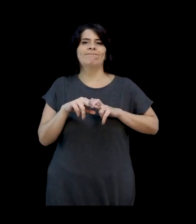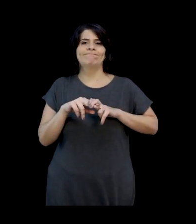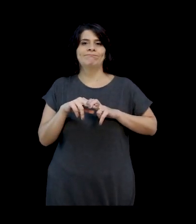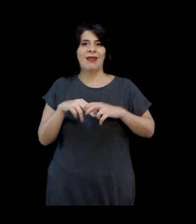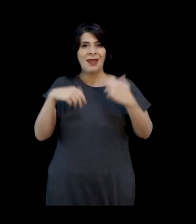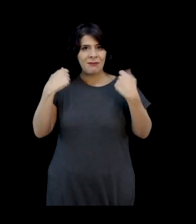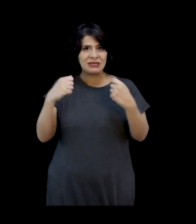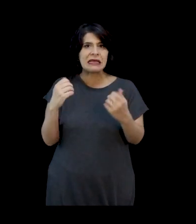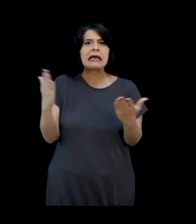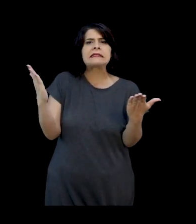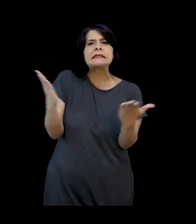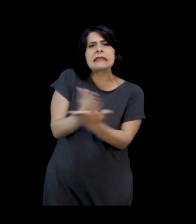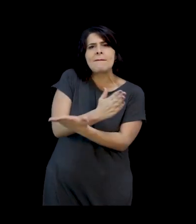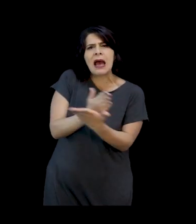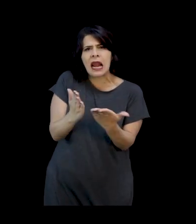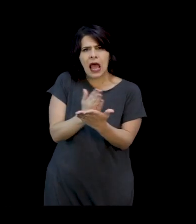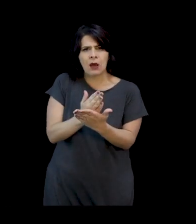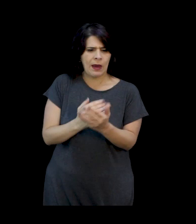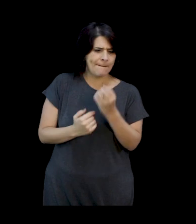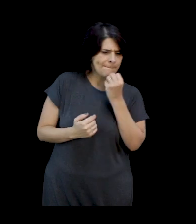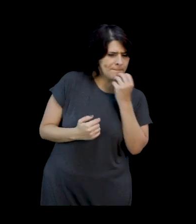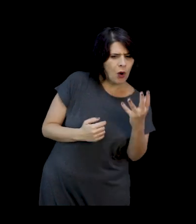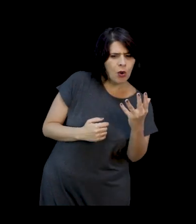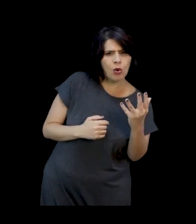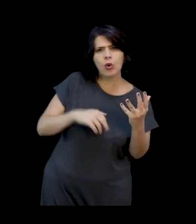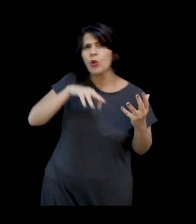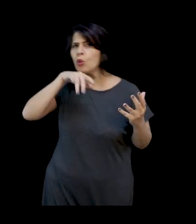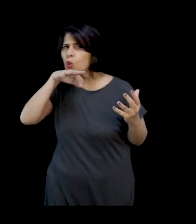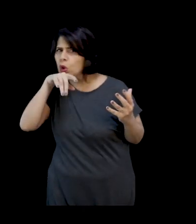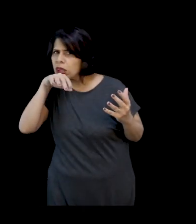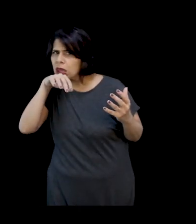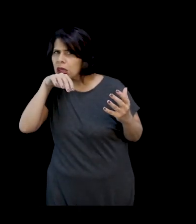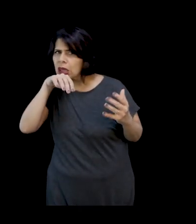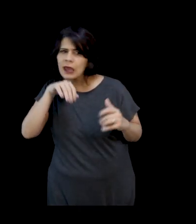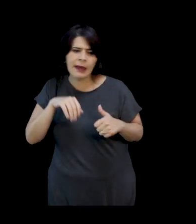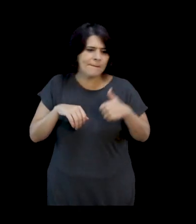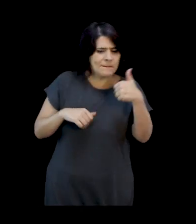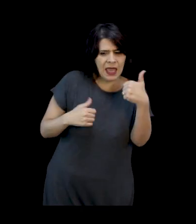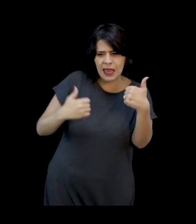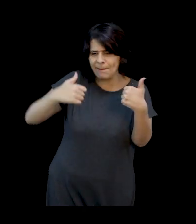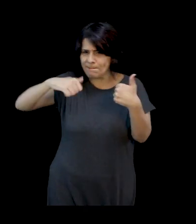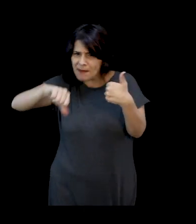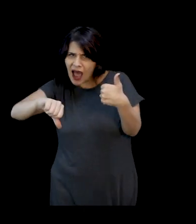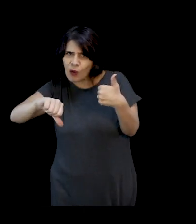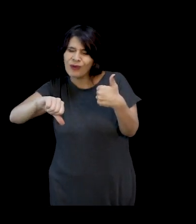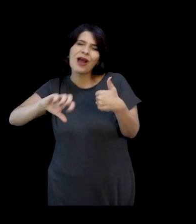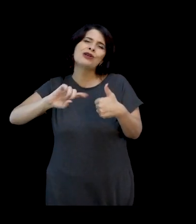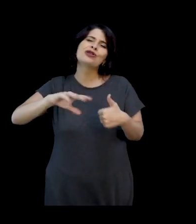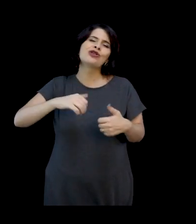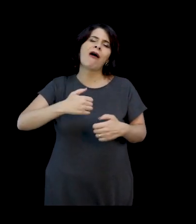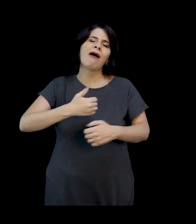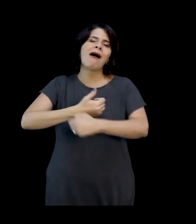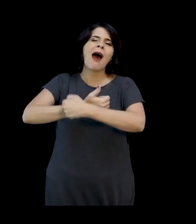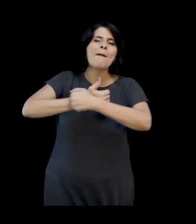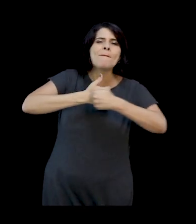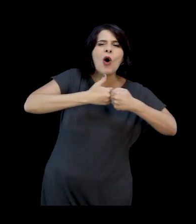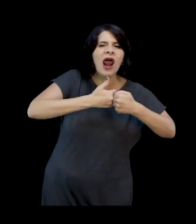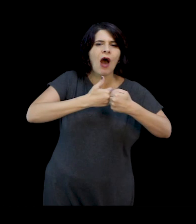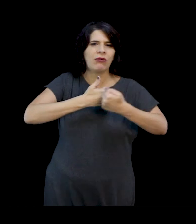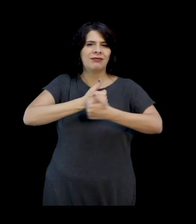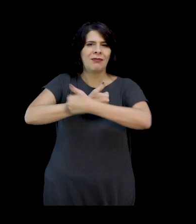esta dependência de uma distinção entre o que é bom e o que é ruim, não em